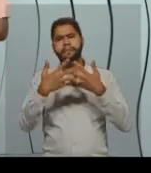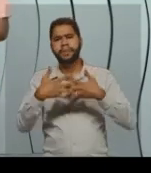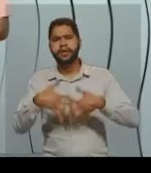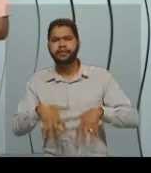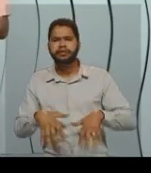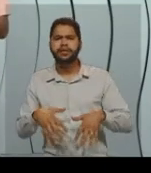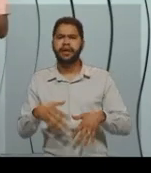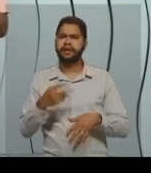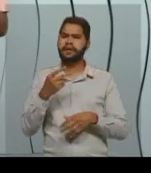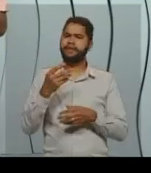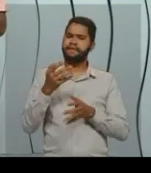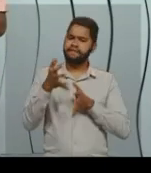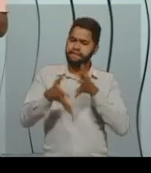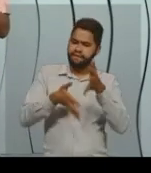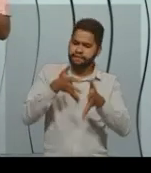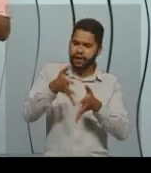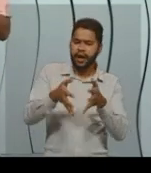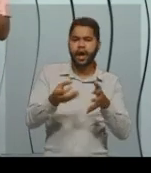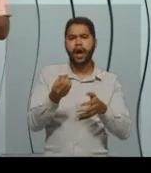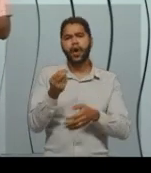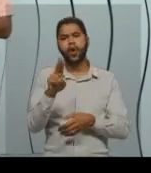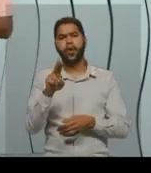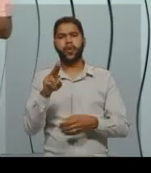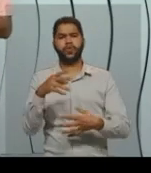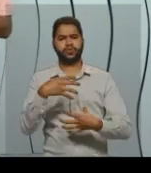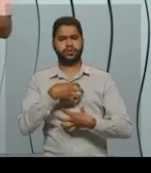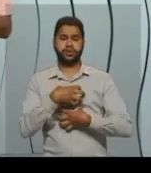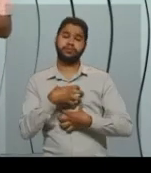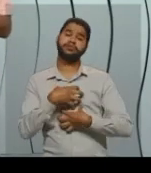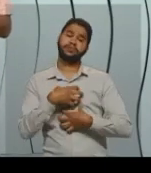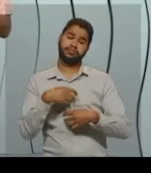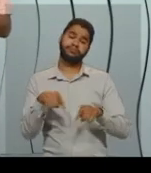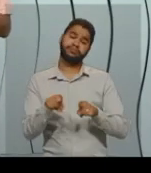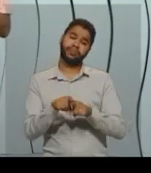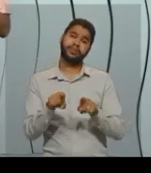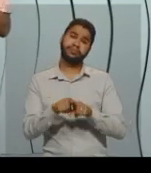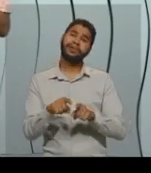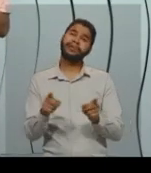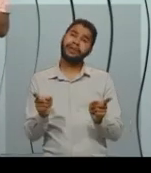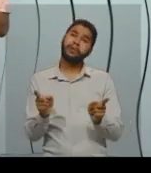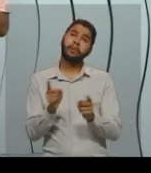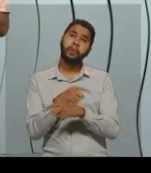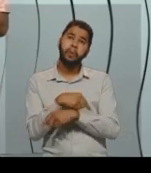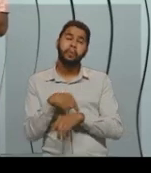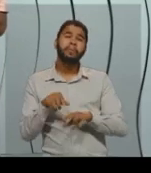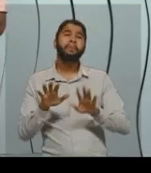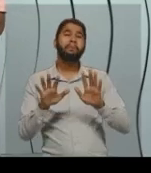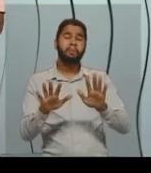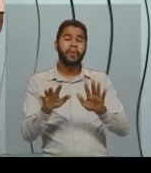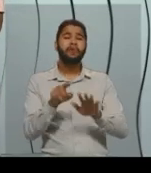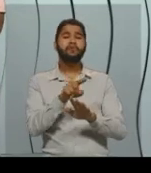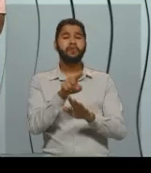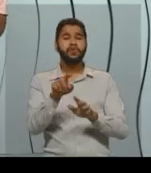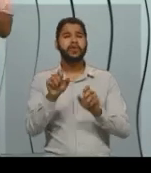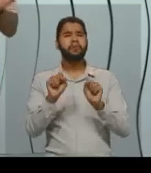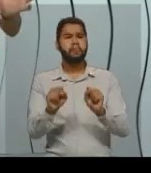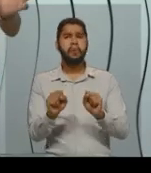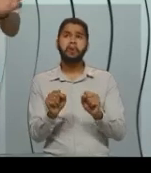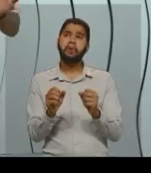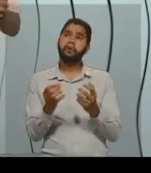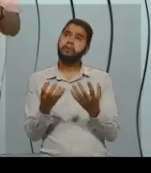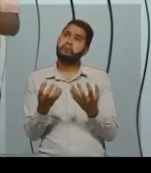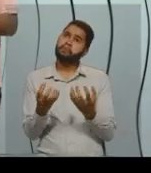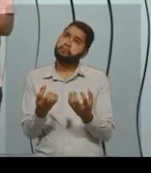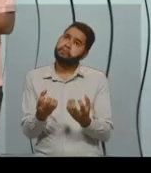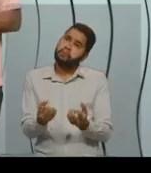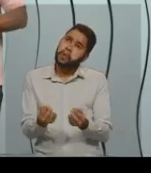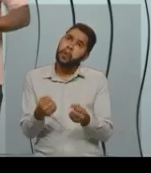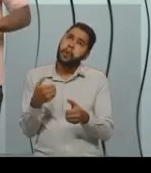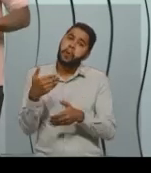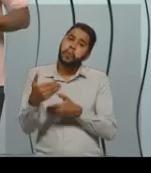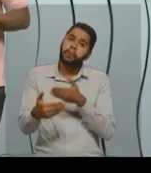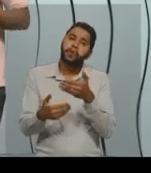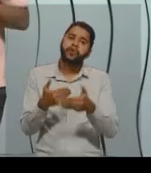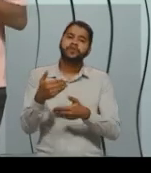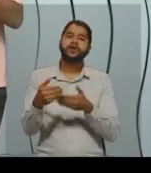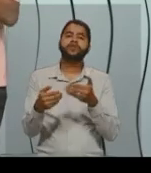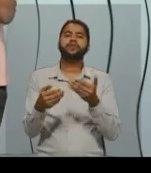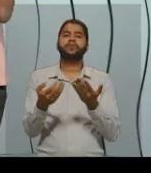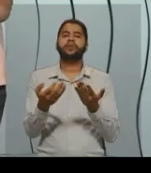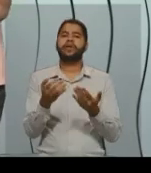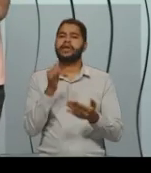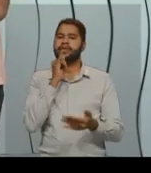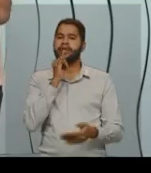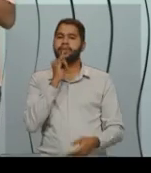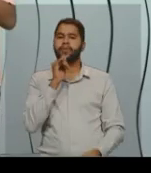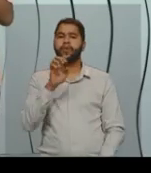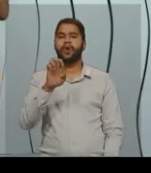de sentir, ainda assim há controvérsias, mas parece que você pode aceitar isso num processo de eutanásia, por